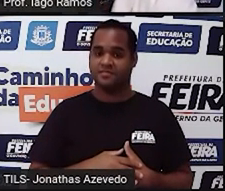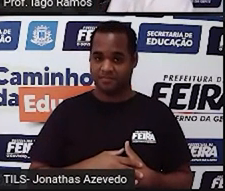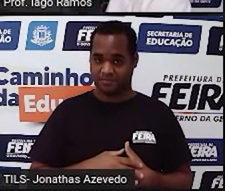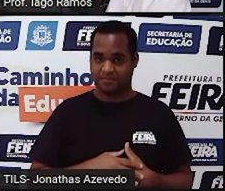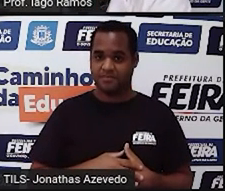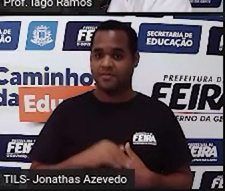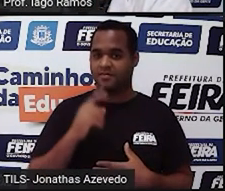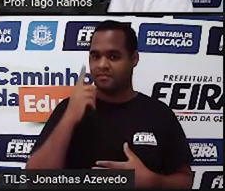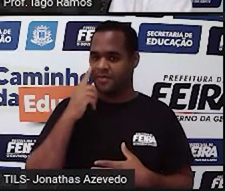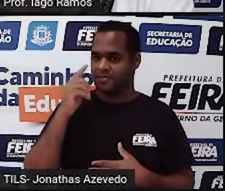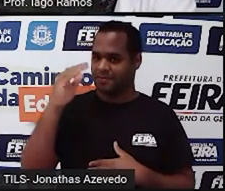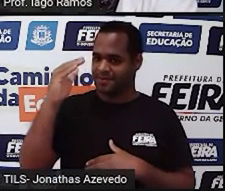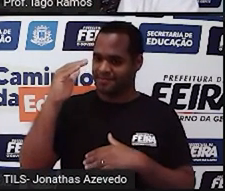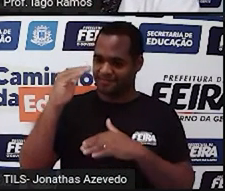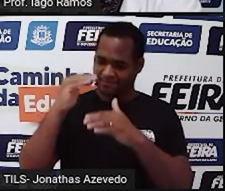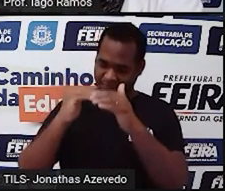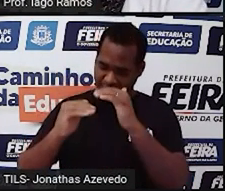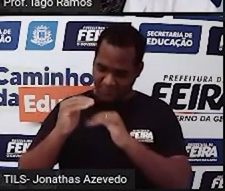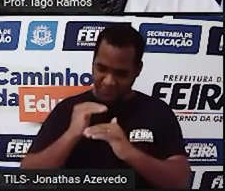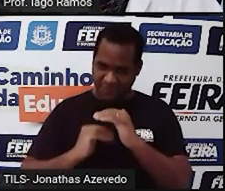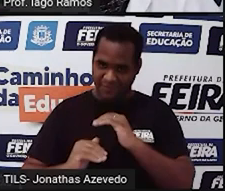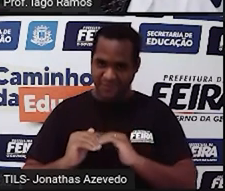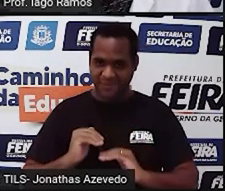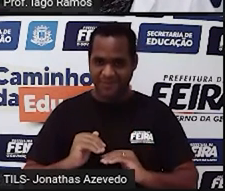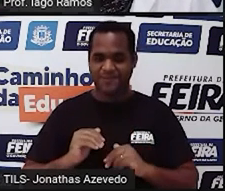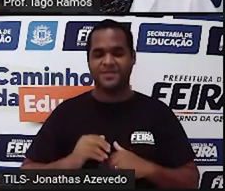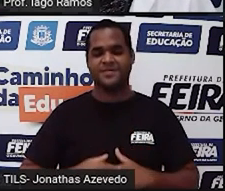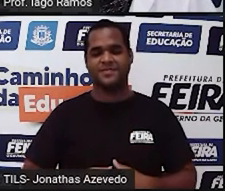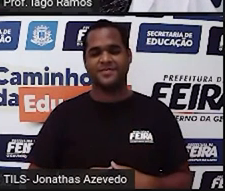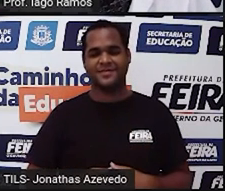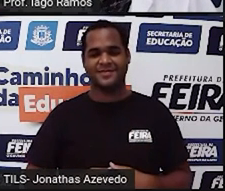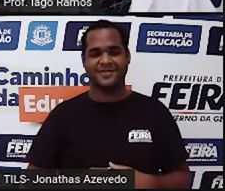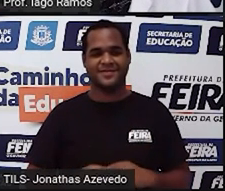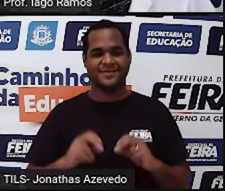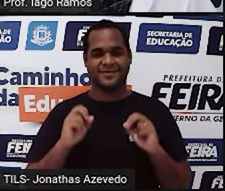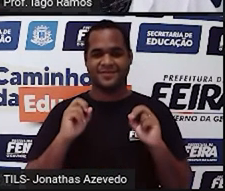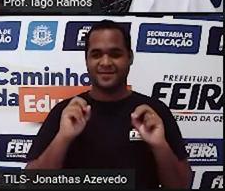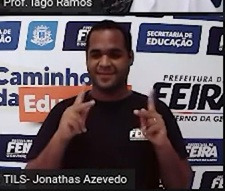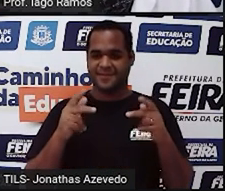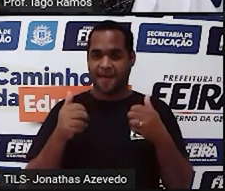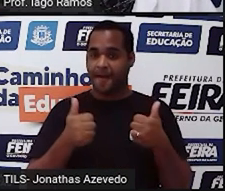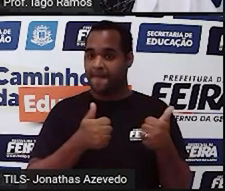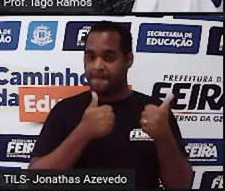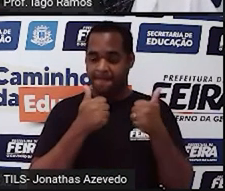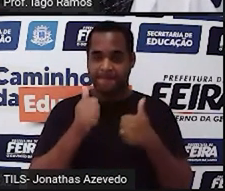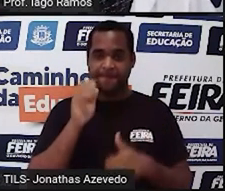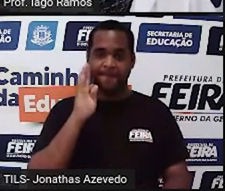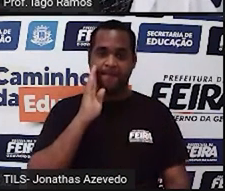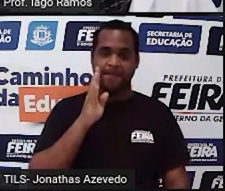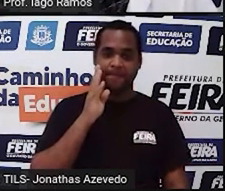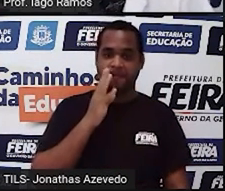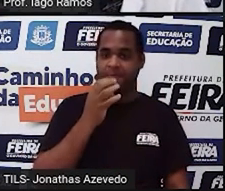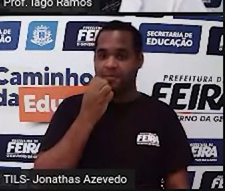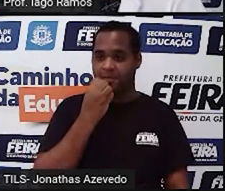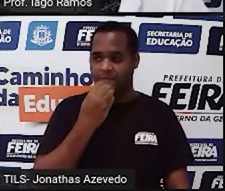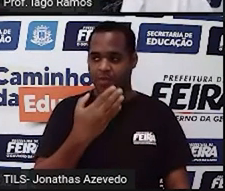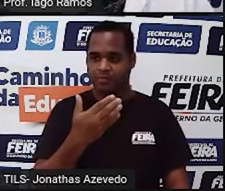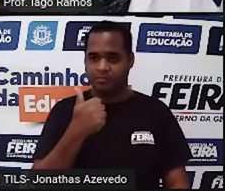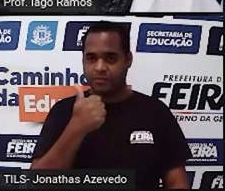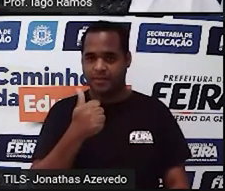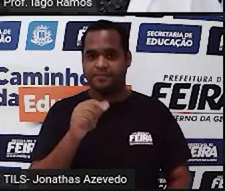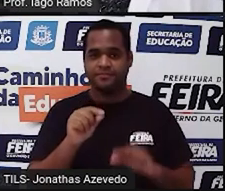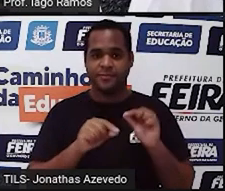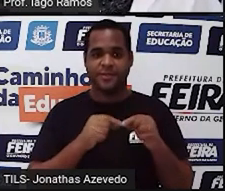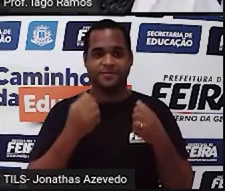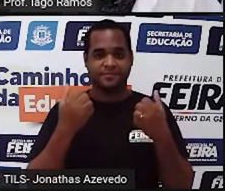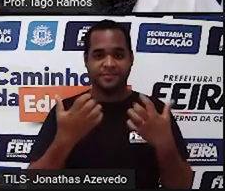para o pequenininho certo tá bom beleza bom que bacana